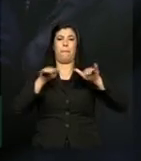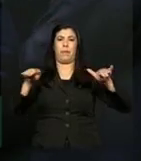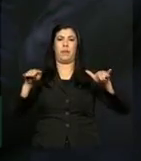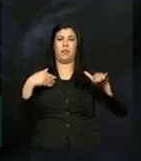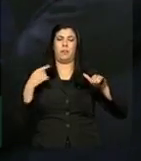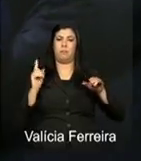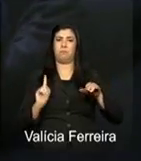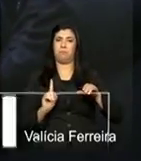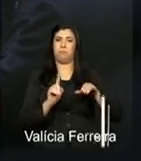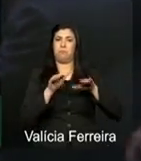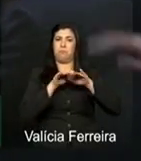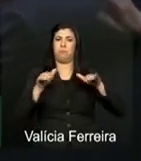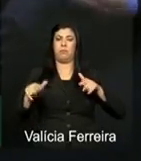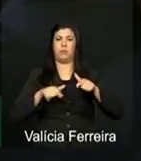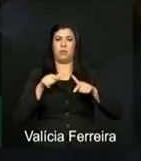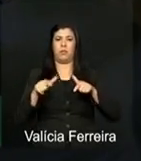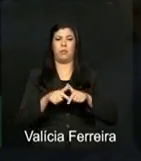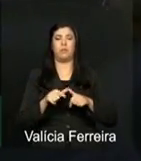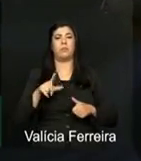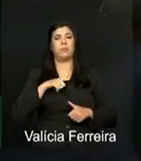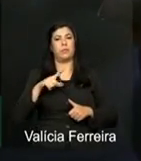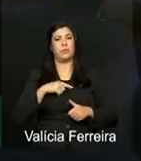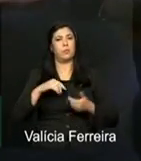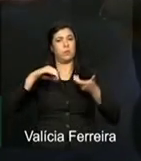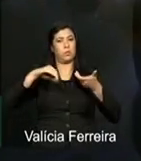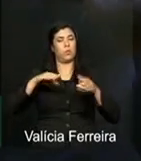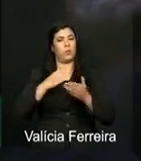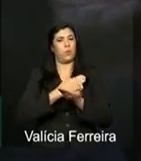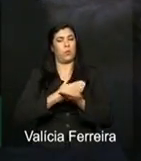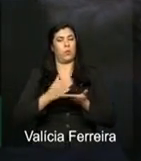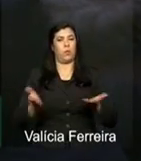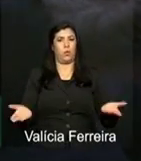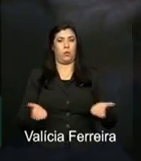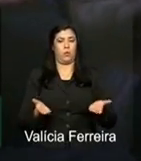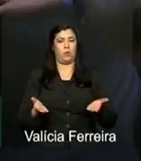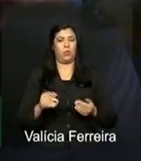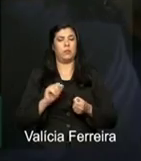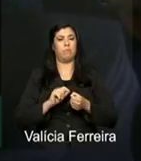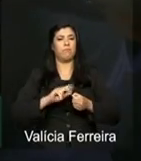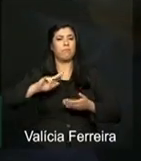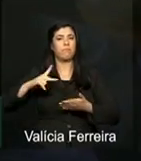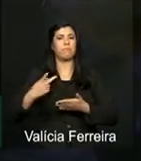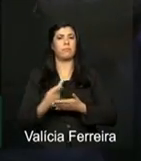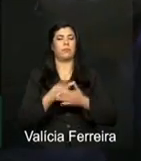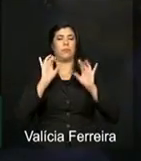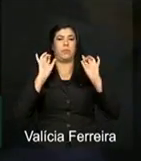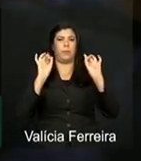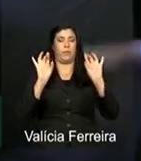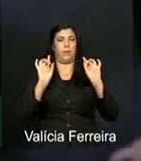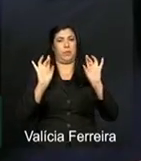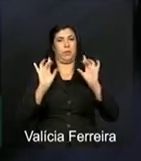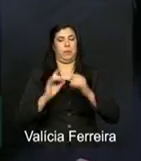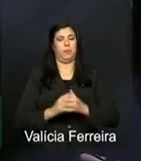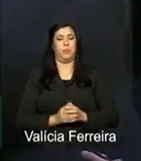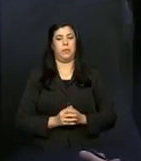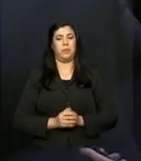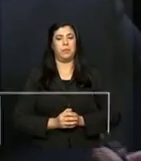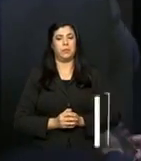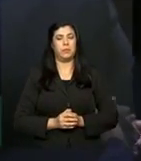trabalhos do Congresso para que tenha início essa cerimônia solene.